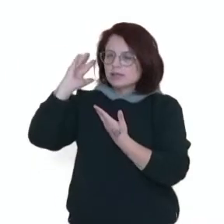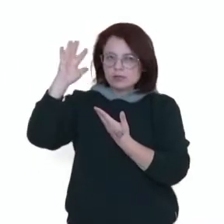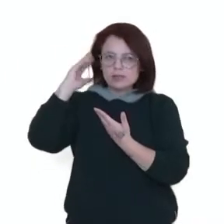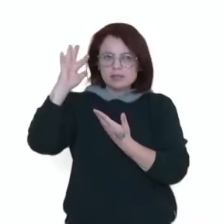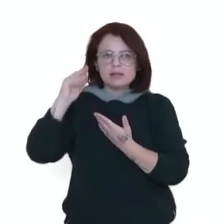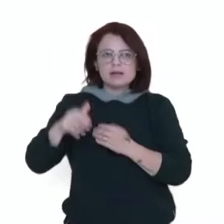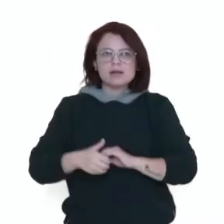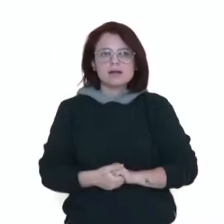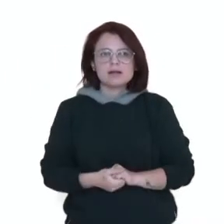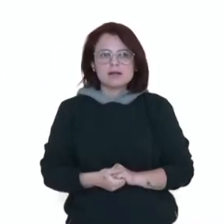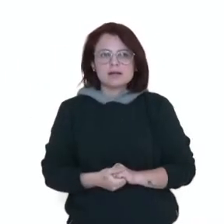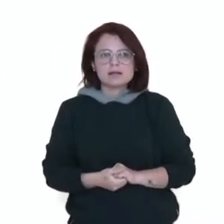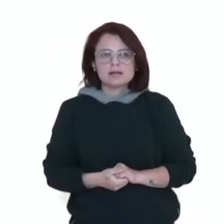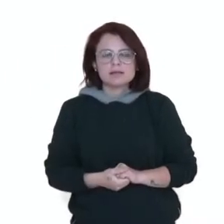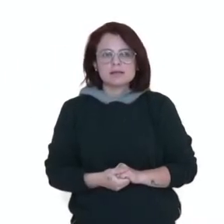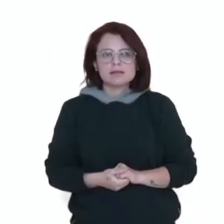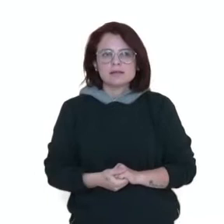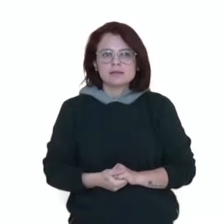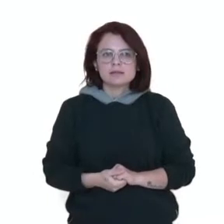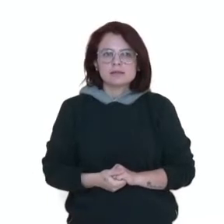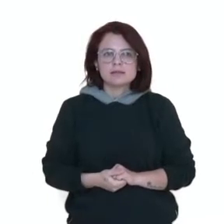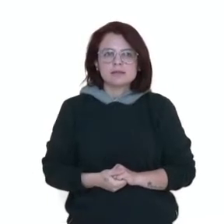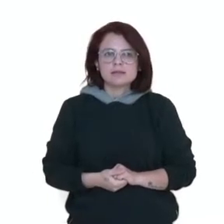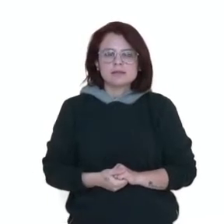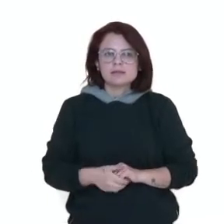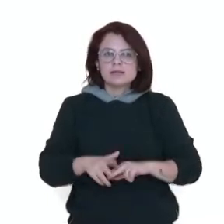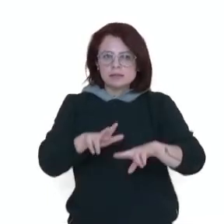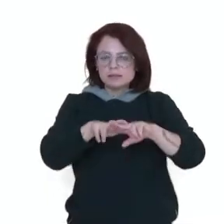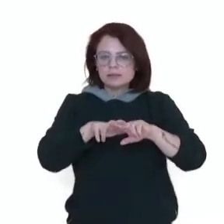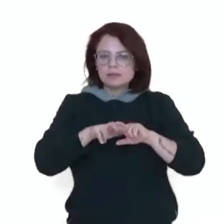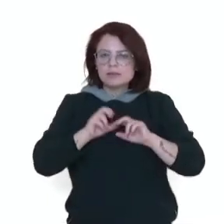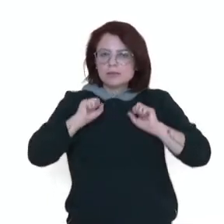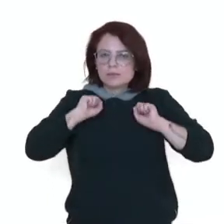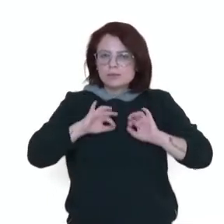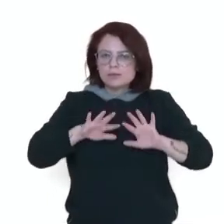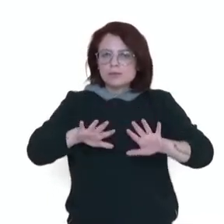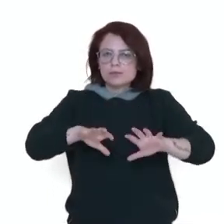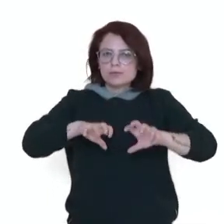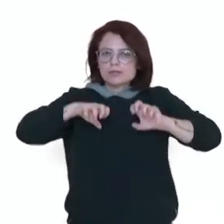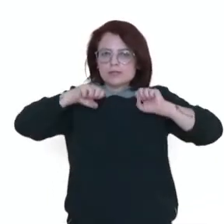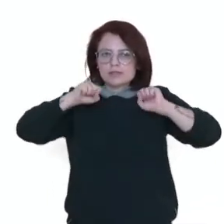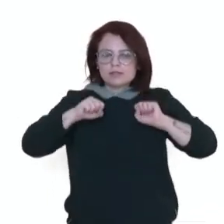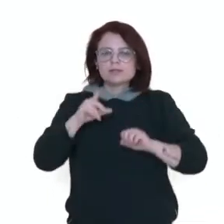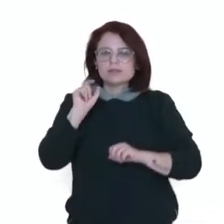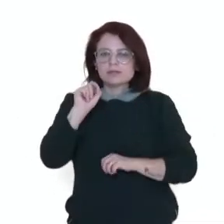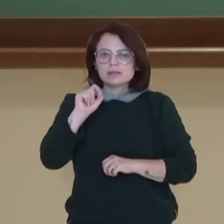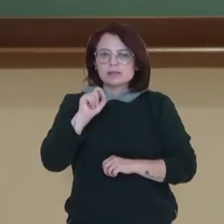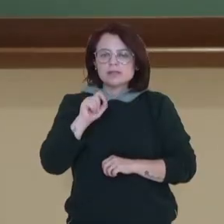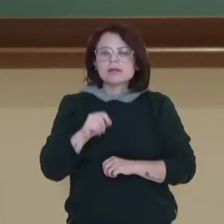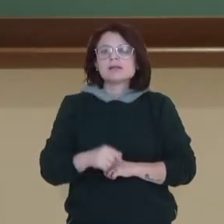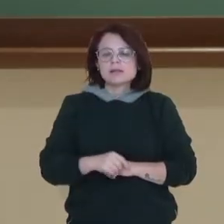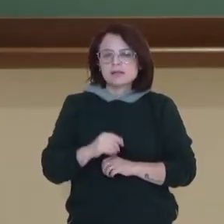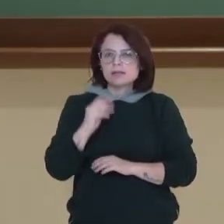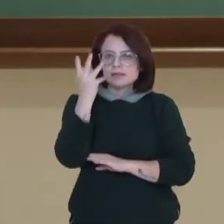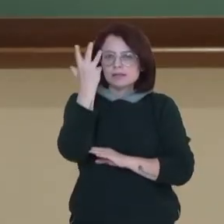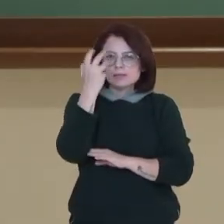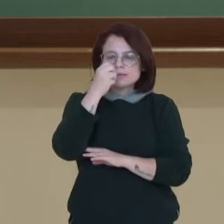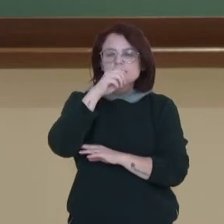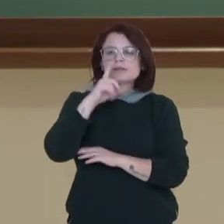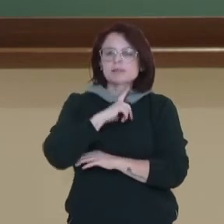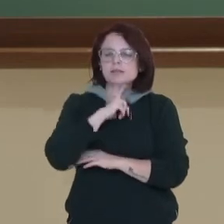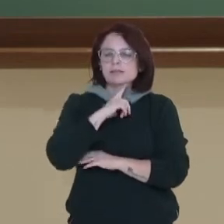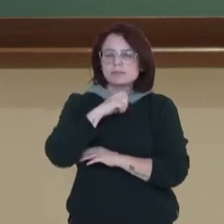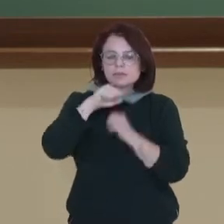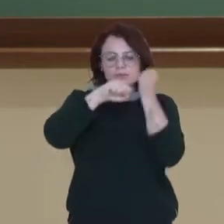ou coesão-tensão, né? Que é através da transpiração, da coesão e da tensão. Transpiração, né? Então as plantas elas vão transpirar, então elas